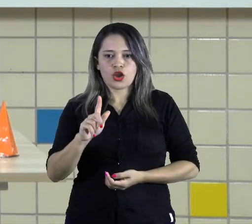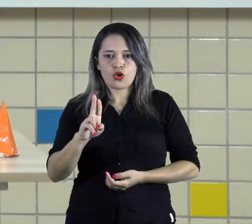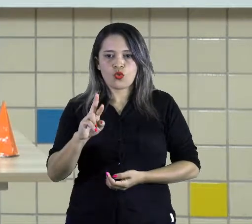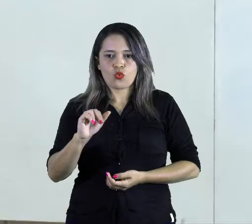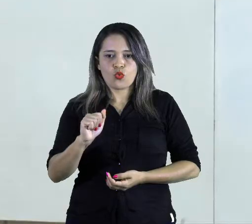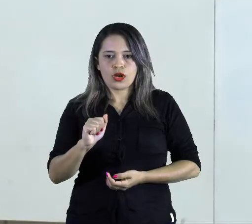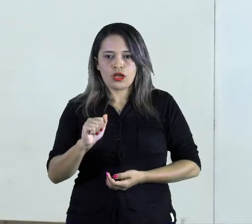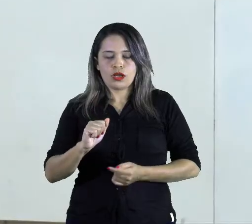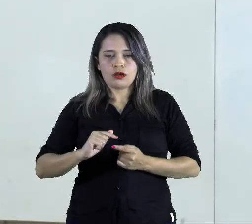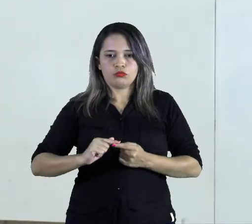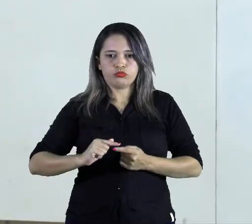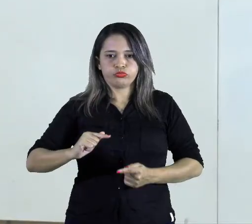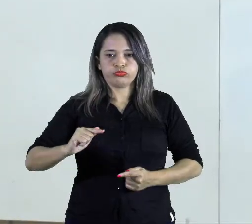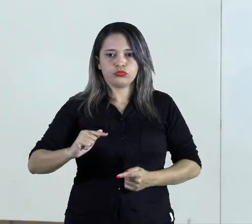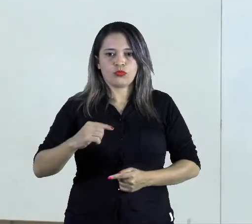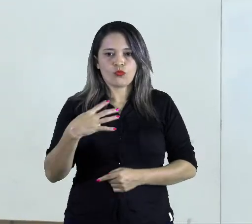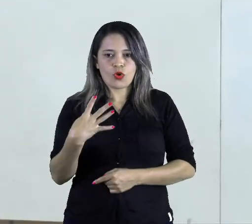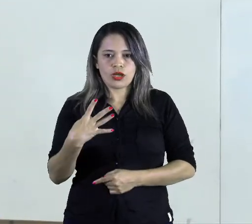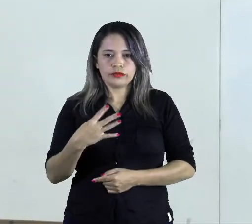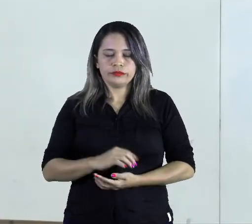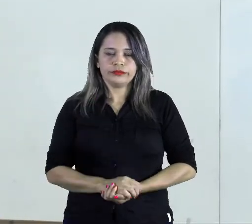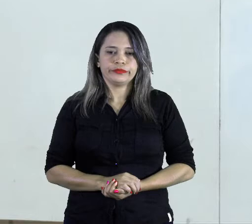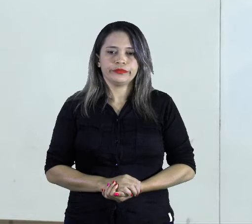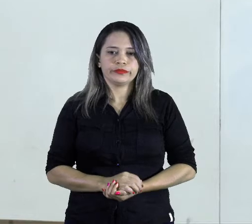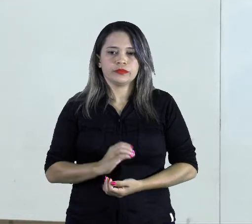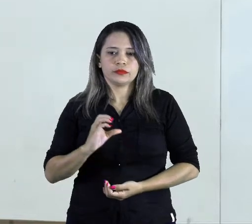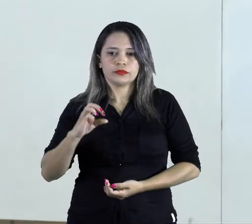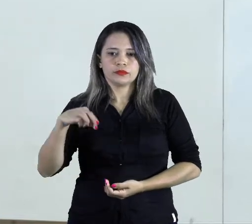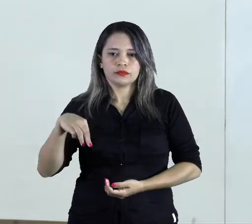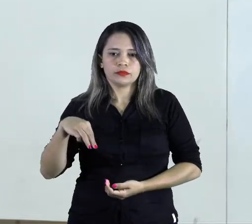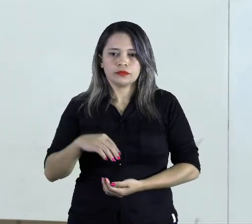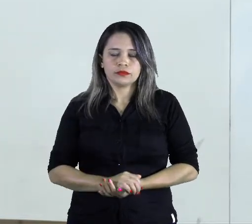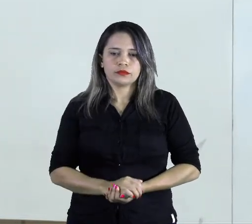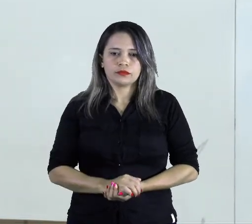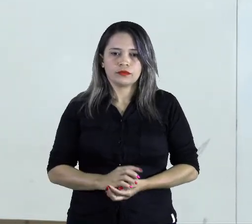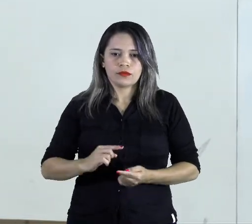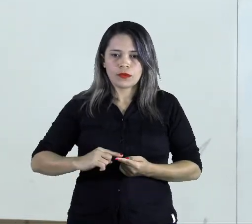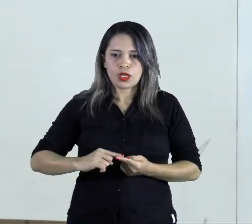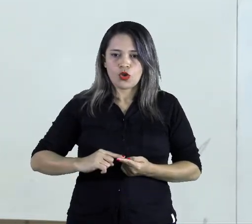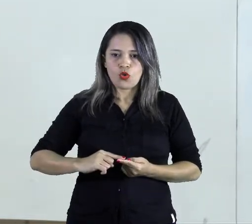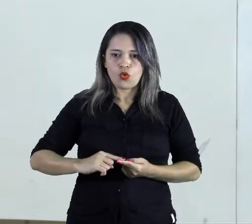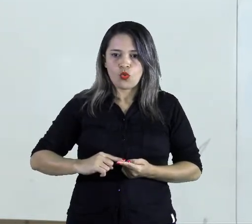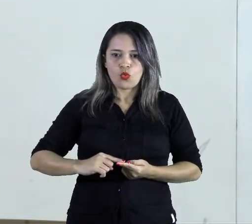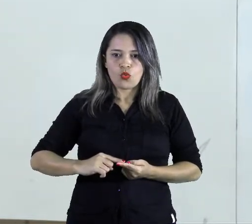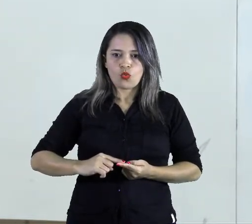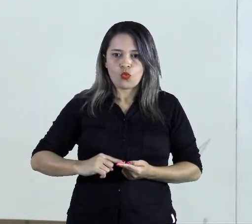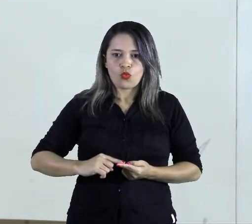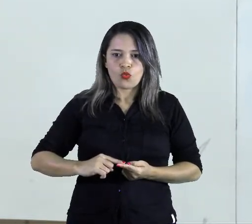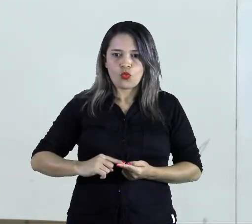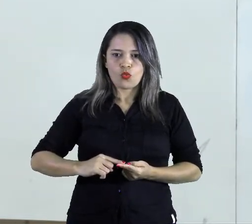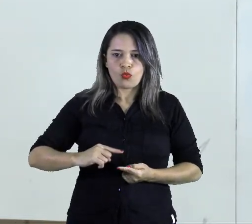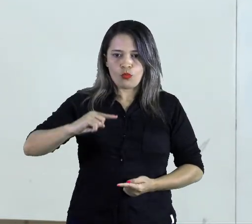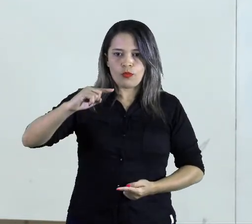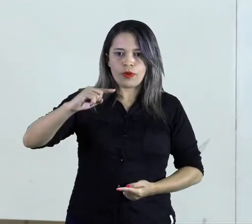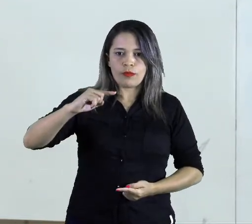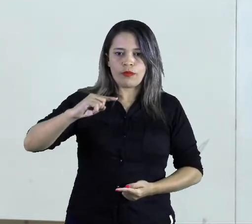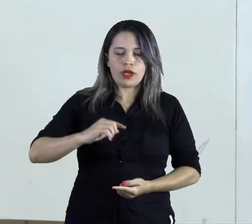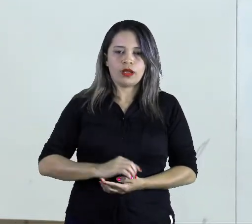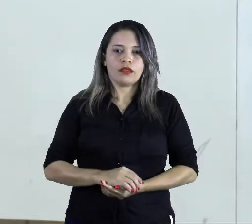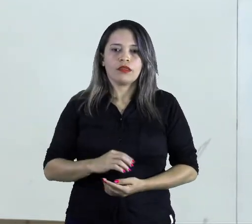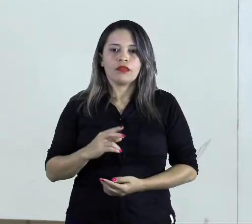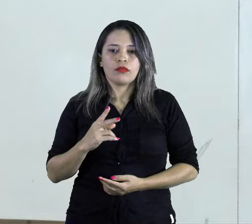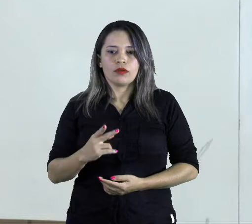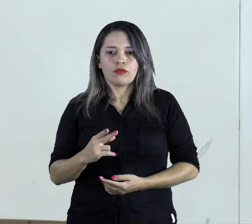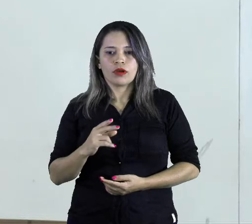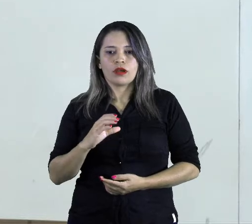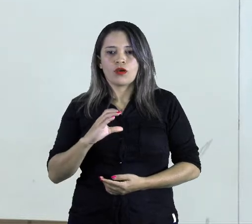A largura dele, igual a 4 centímetros. O comprimento dele seja igual a